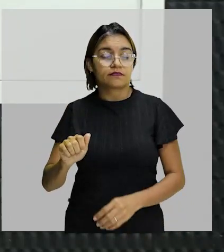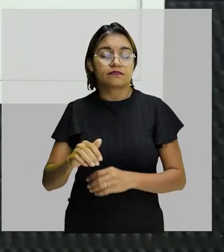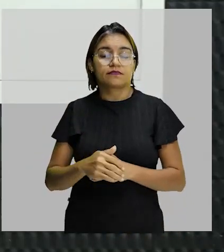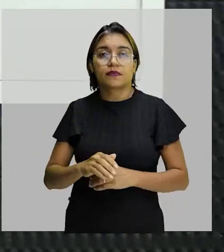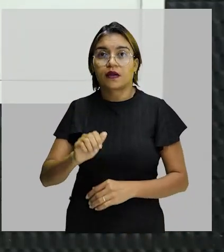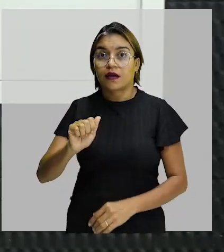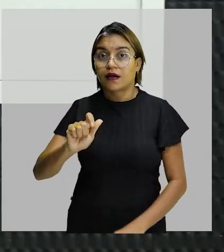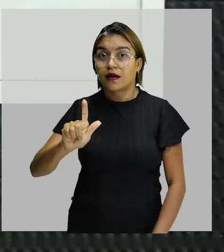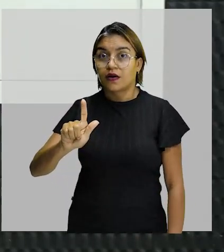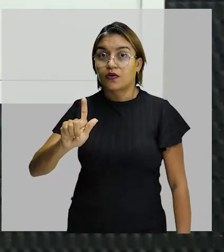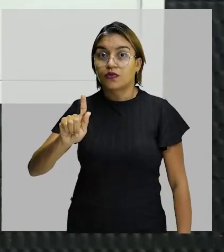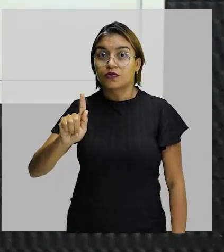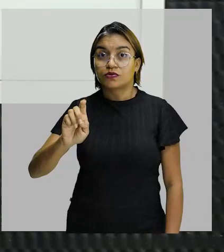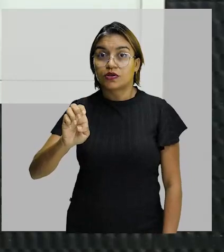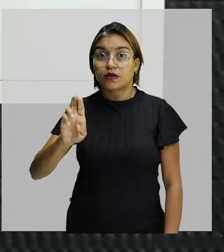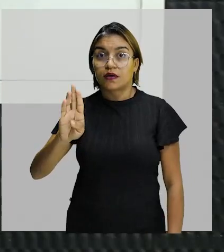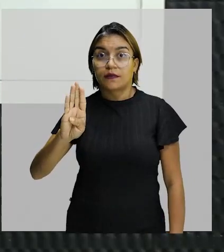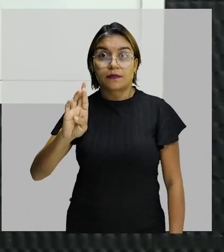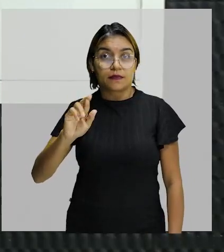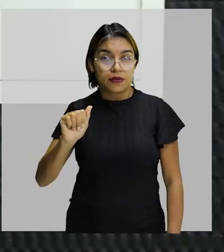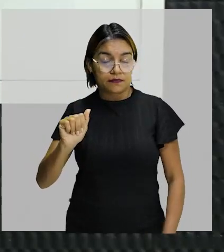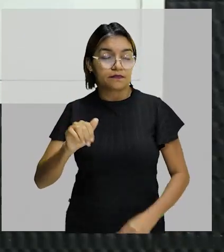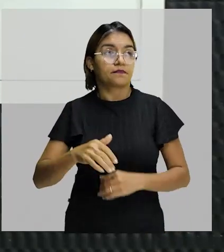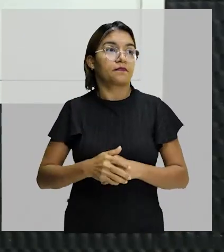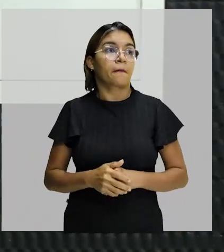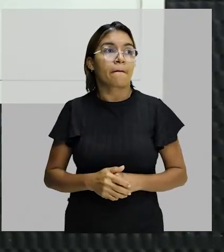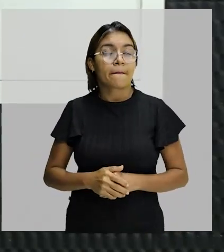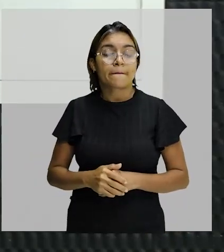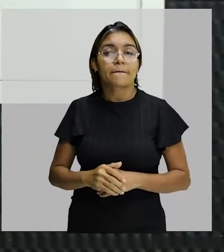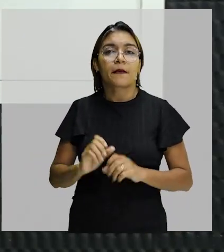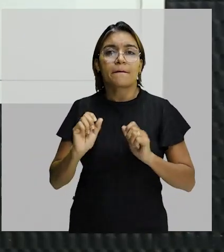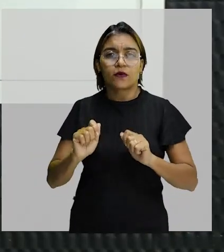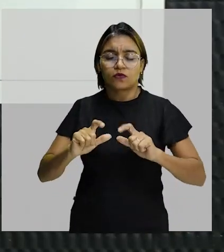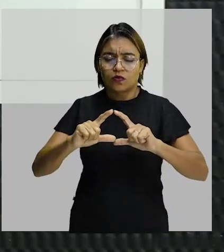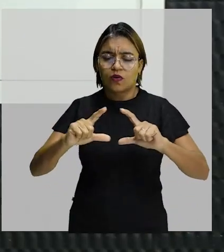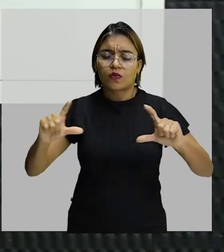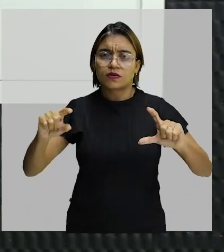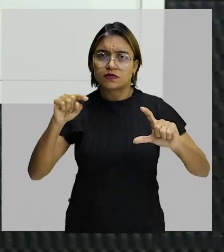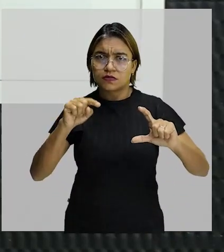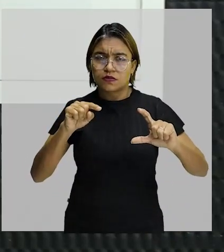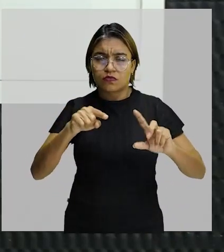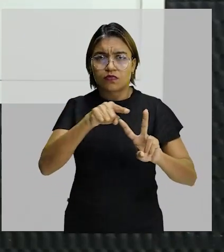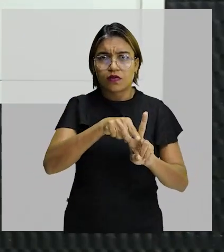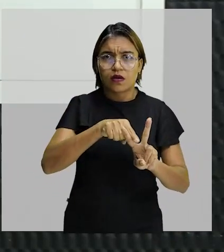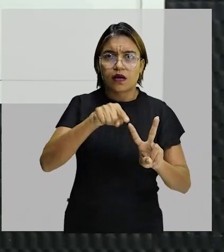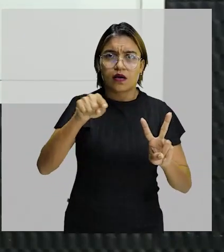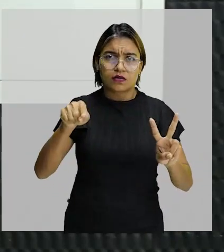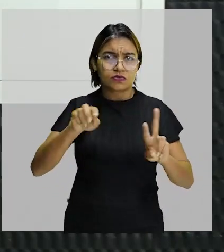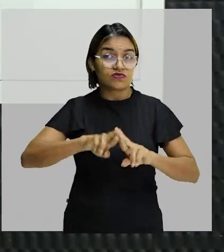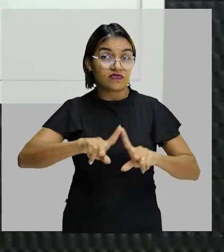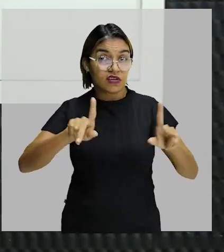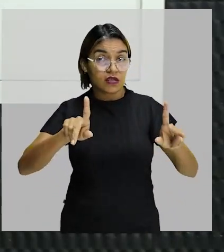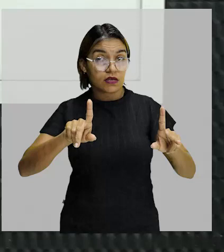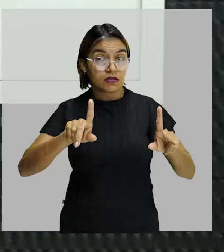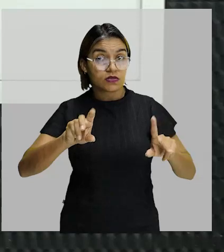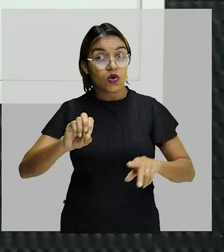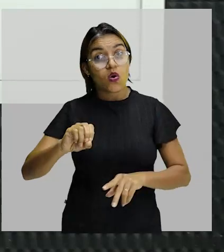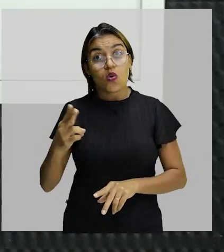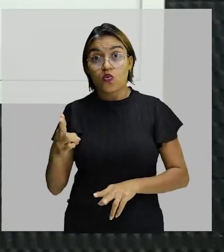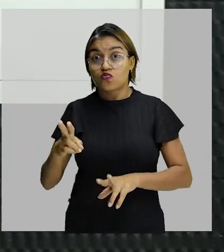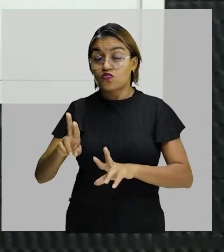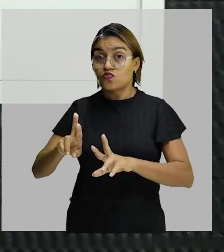de uma equação podem ser todas distintas. Eu posso ter uma equação onde todas as raízes são de números diferentes, ou